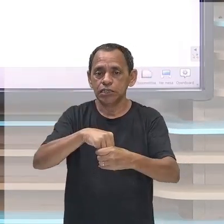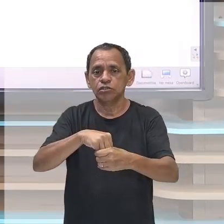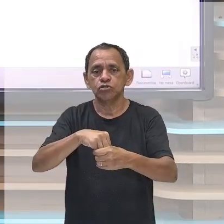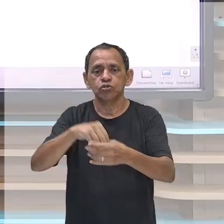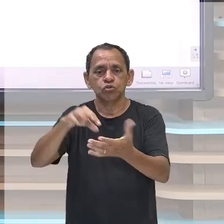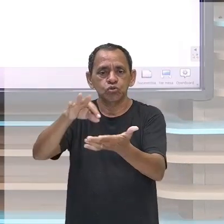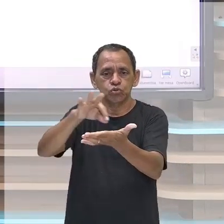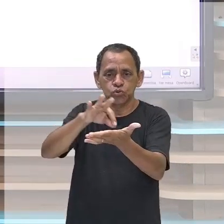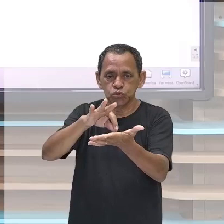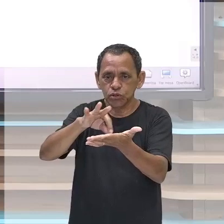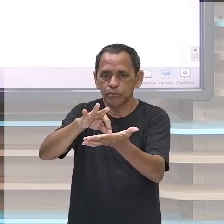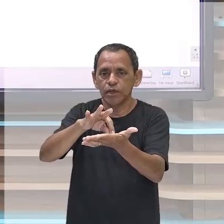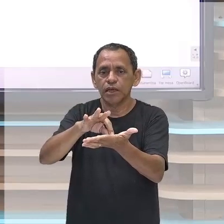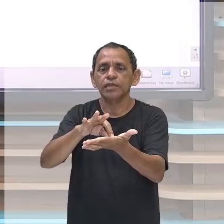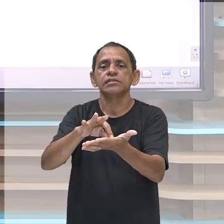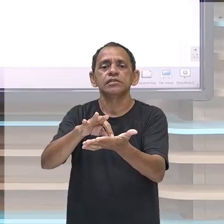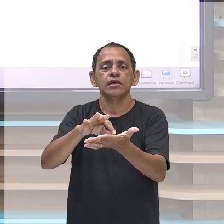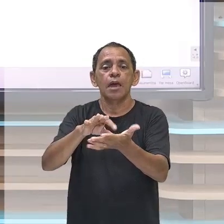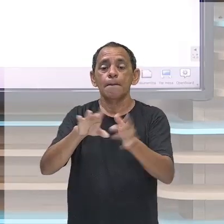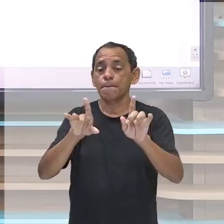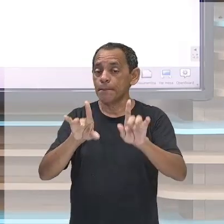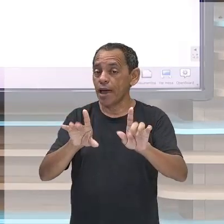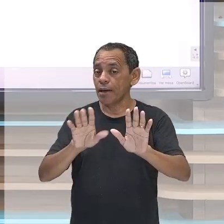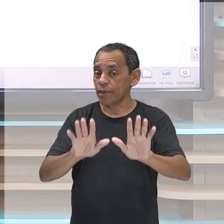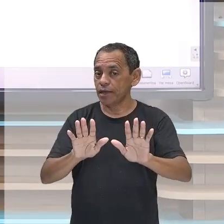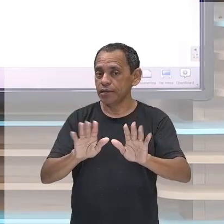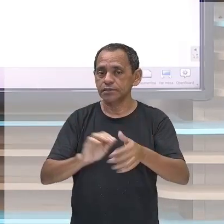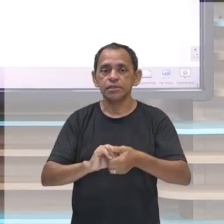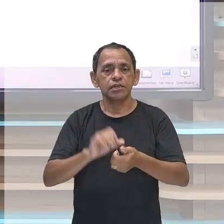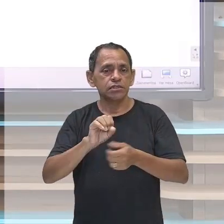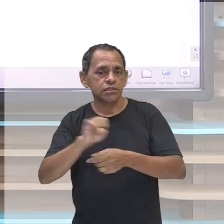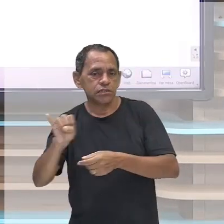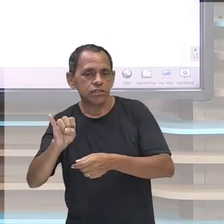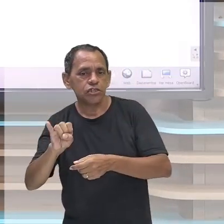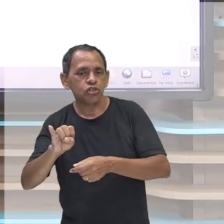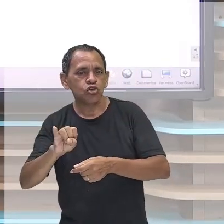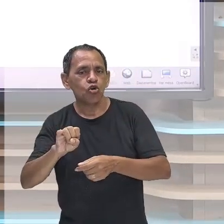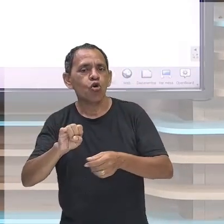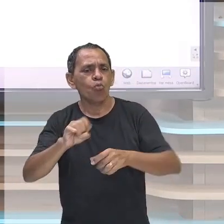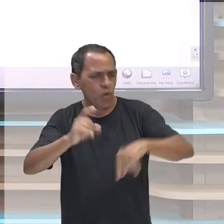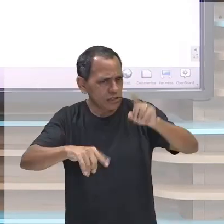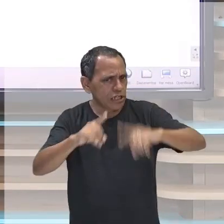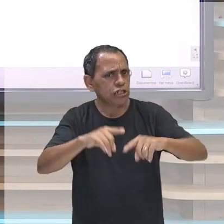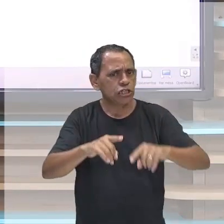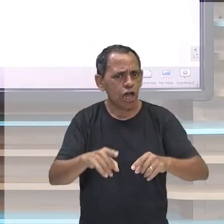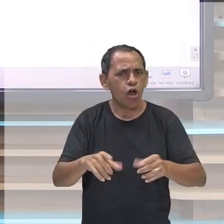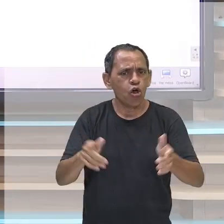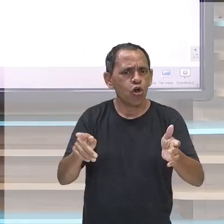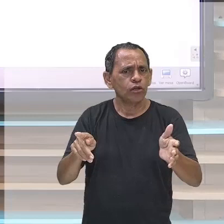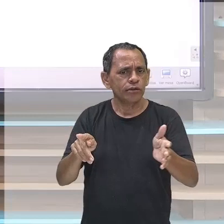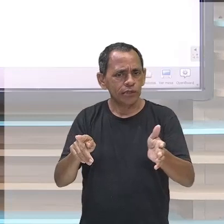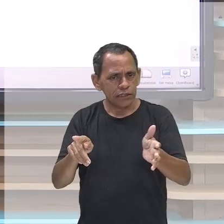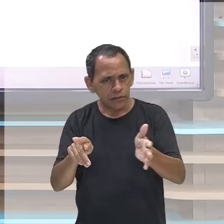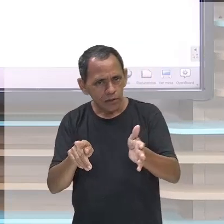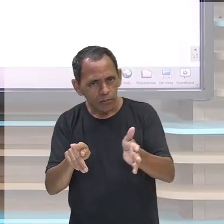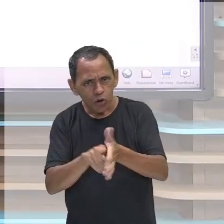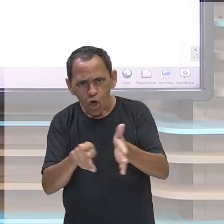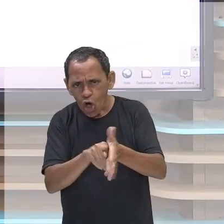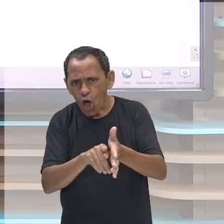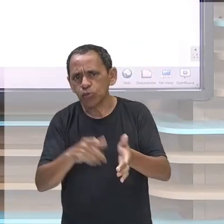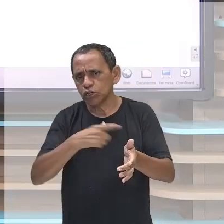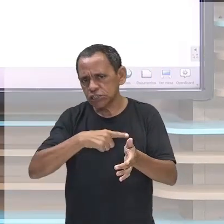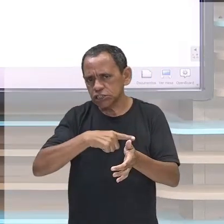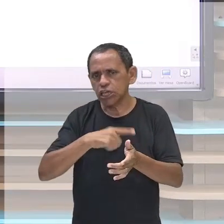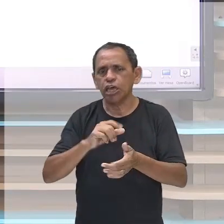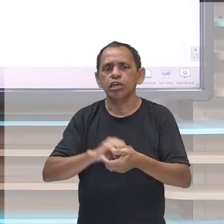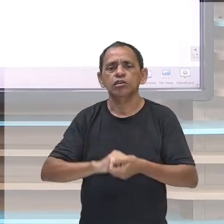as posições de GPS a partir desses aplicativos que dispõem uma espécie de rede entre as